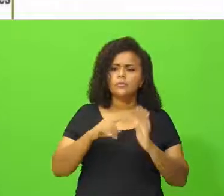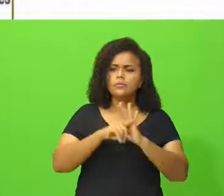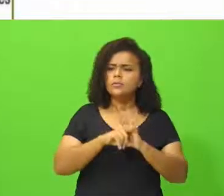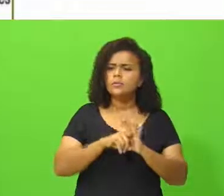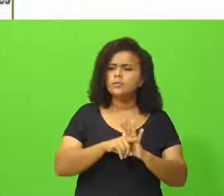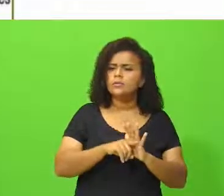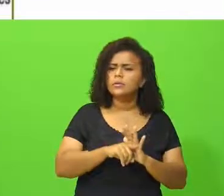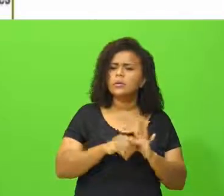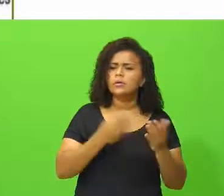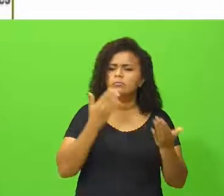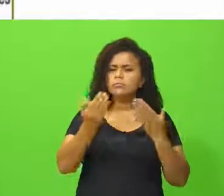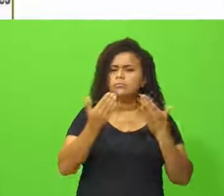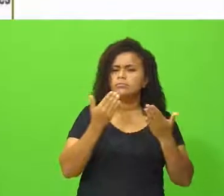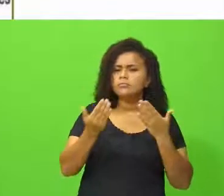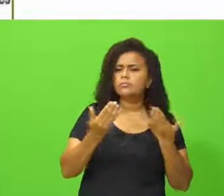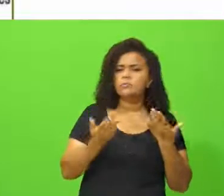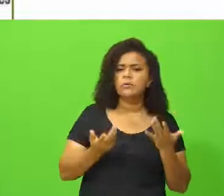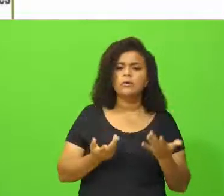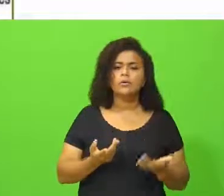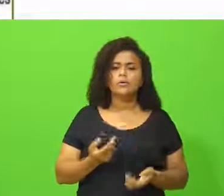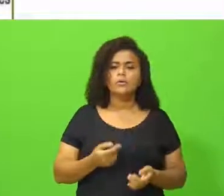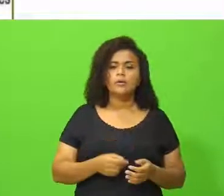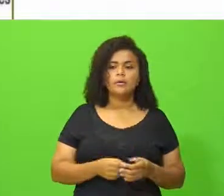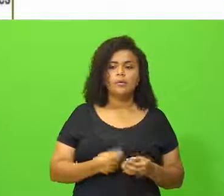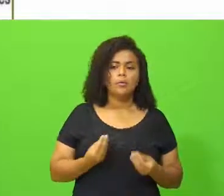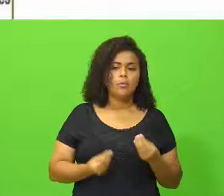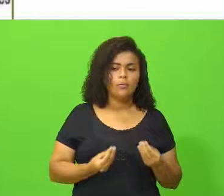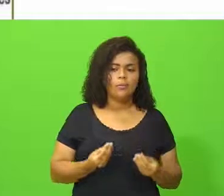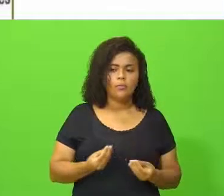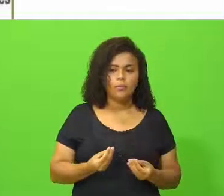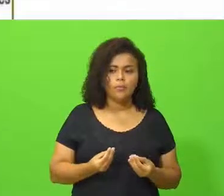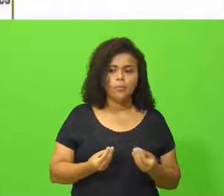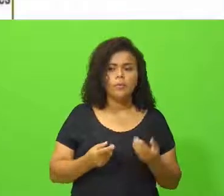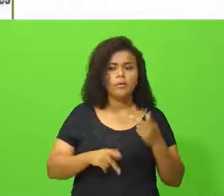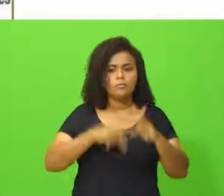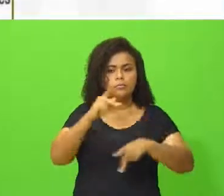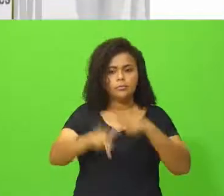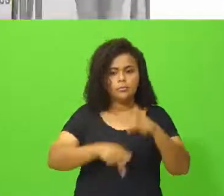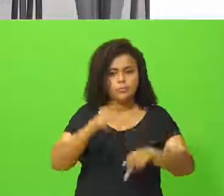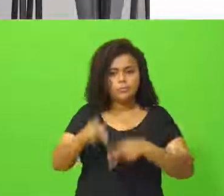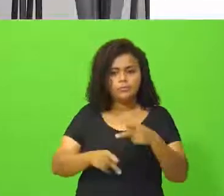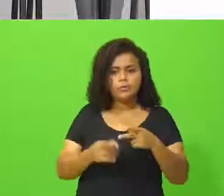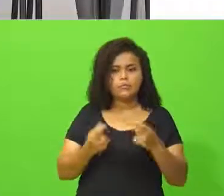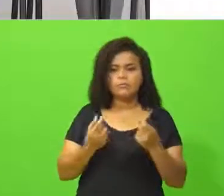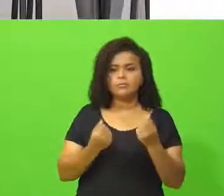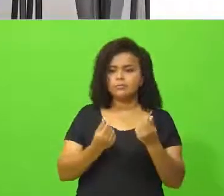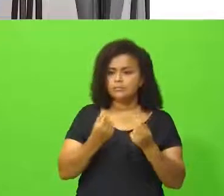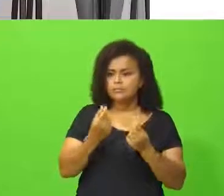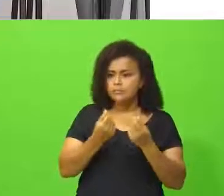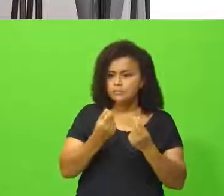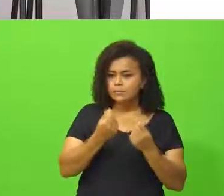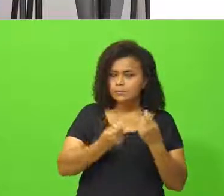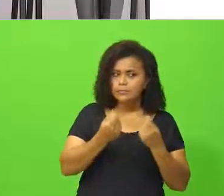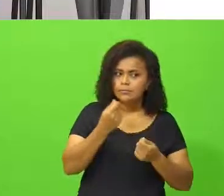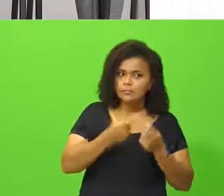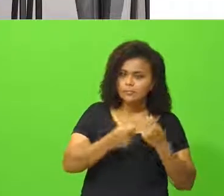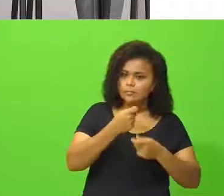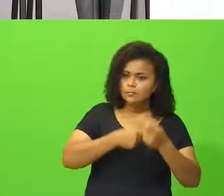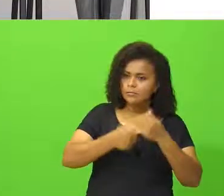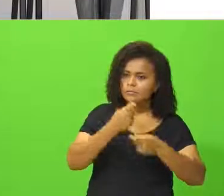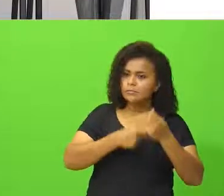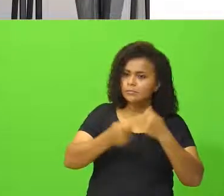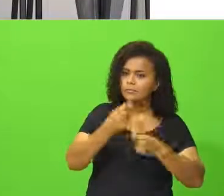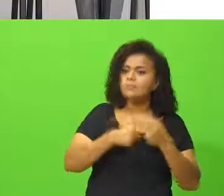próximo momento importante que é a respeito sobre a população economicamente